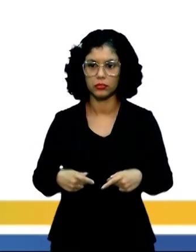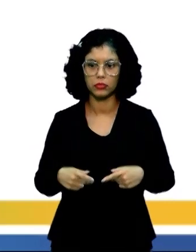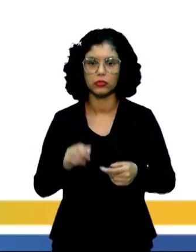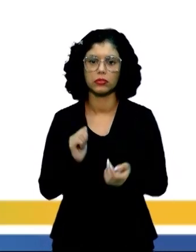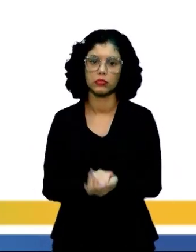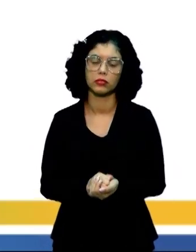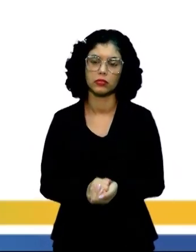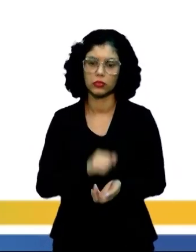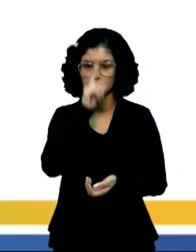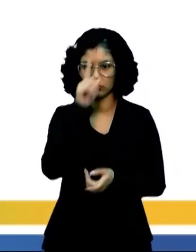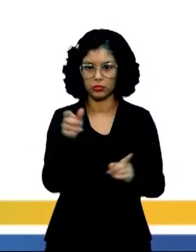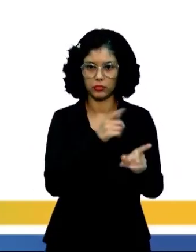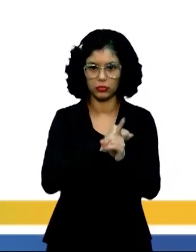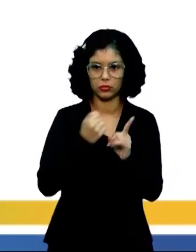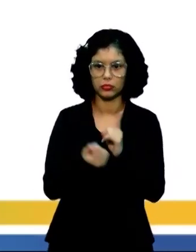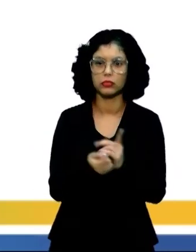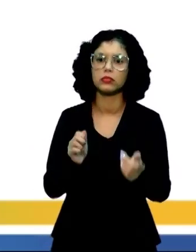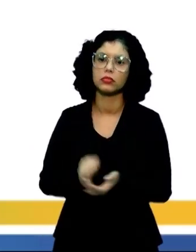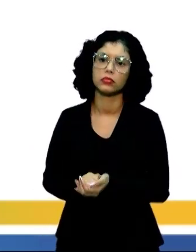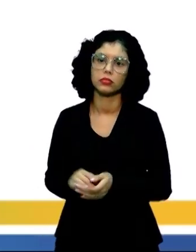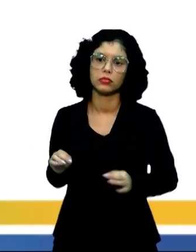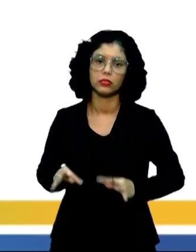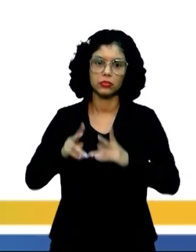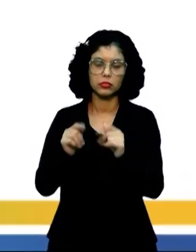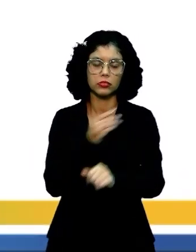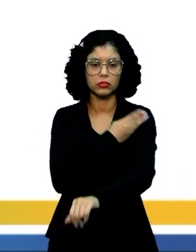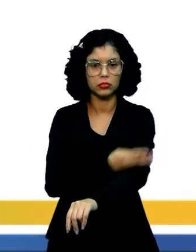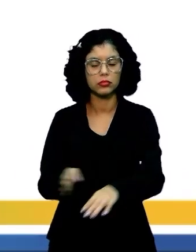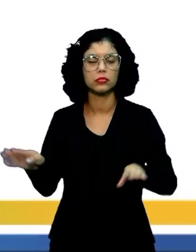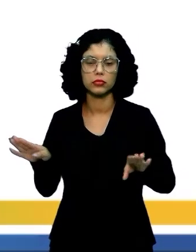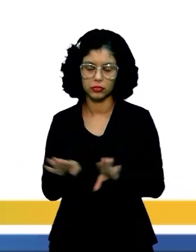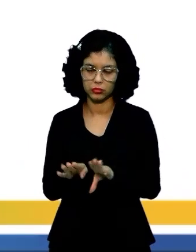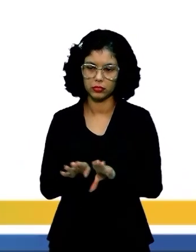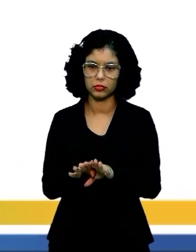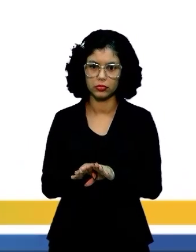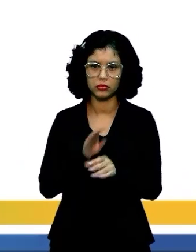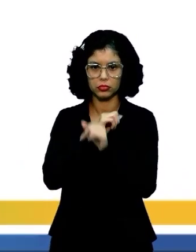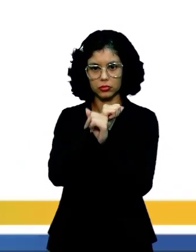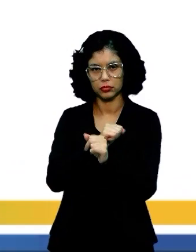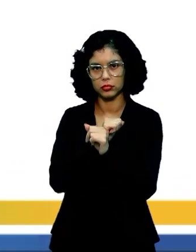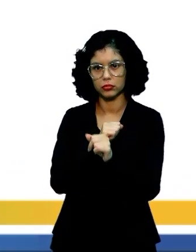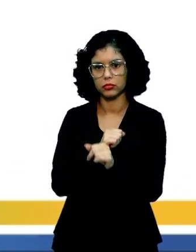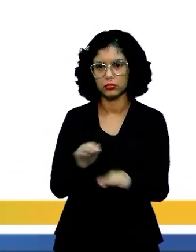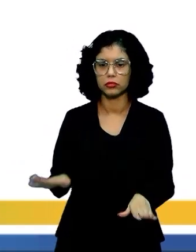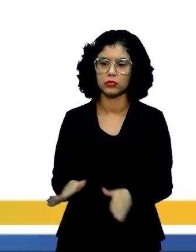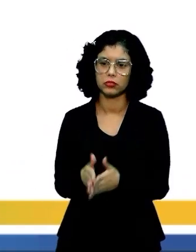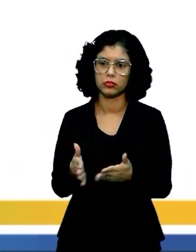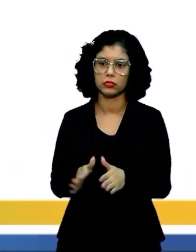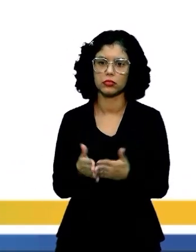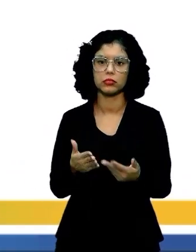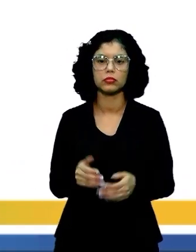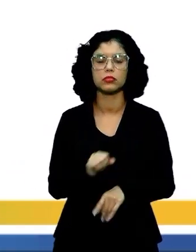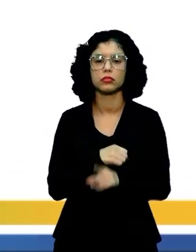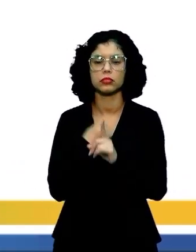e humana, uma ordem social em que muitos brancos também são prisioneiros da miséria